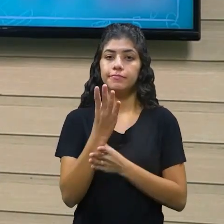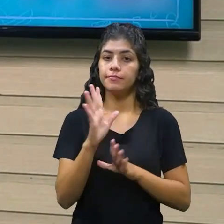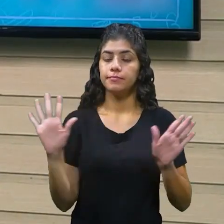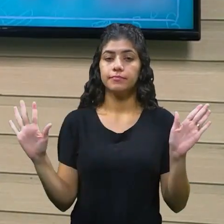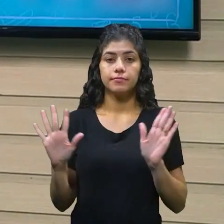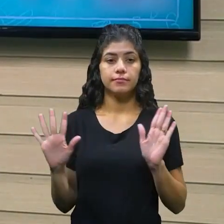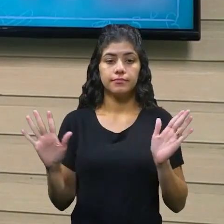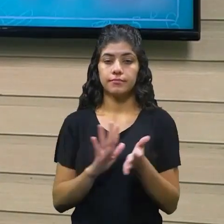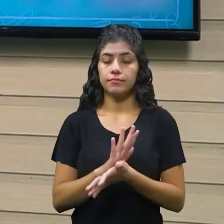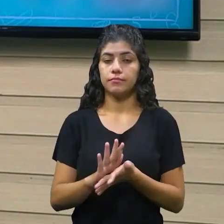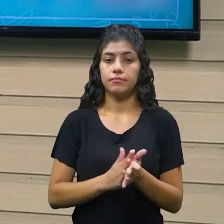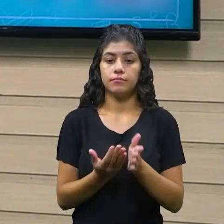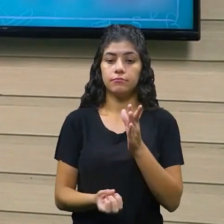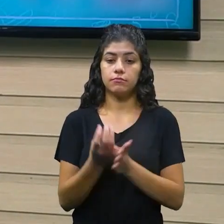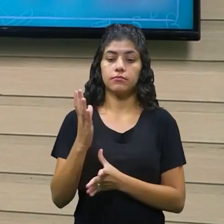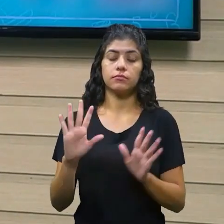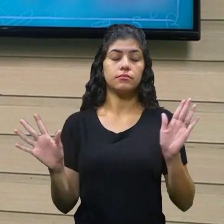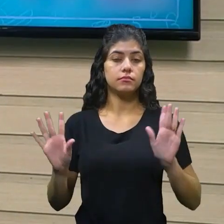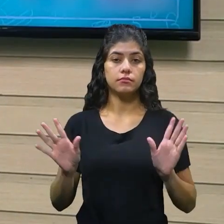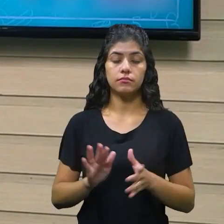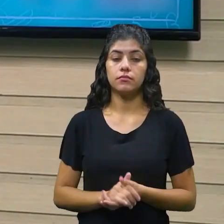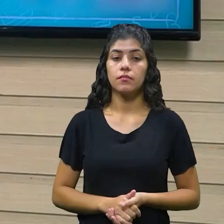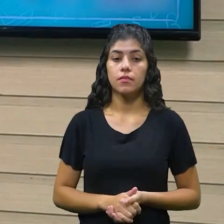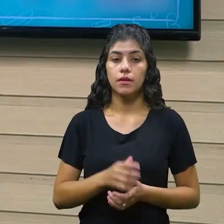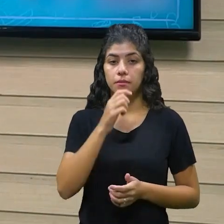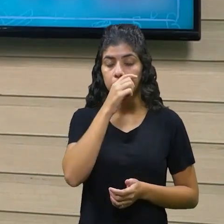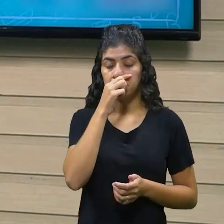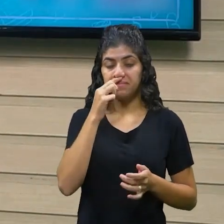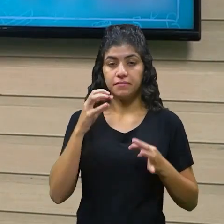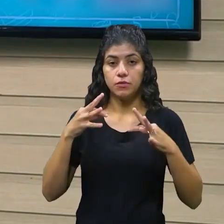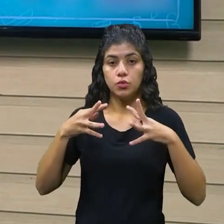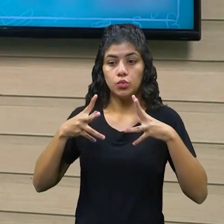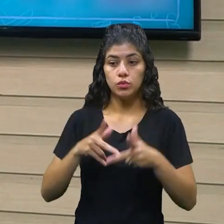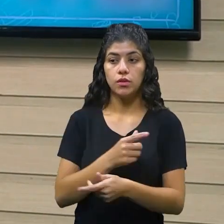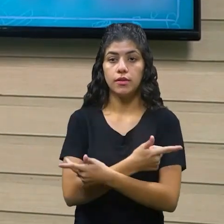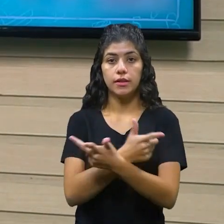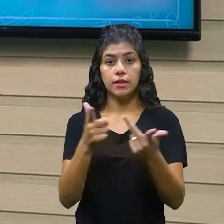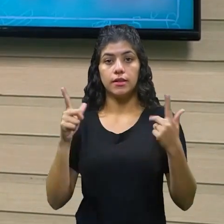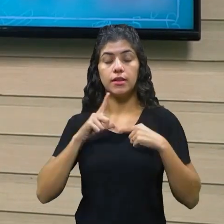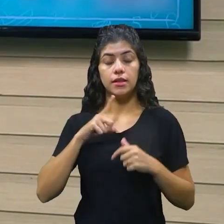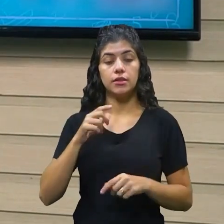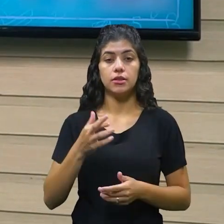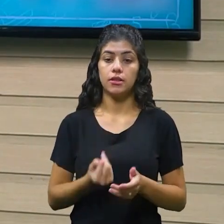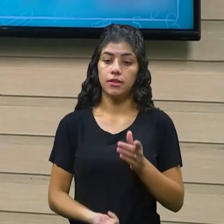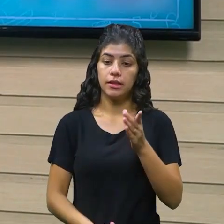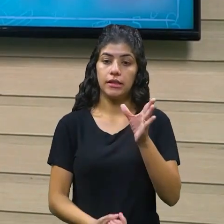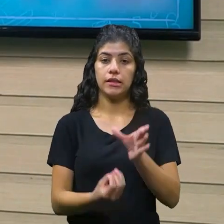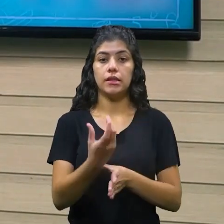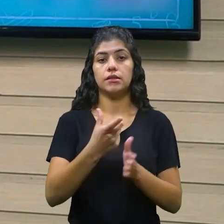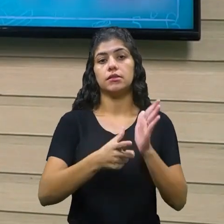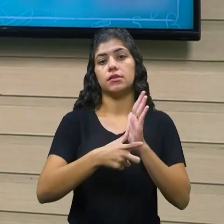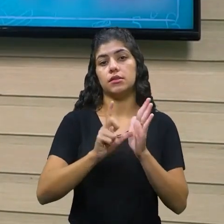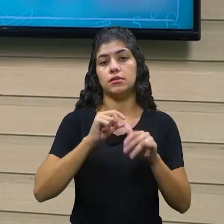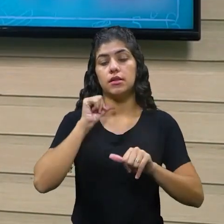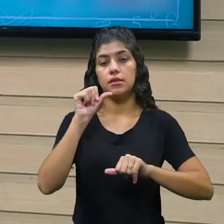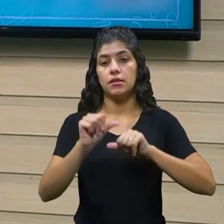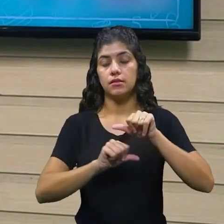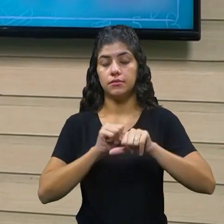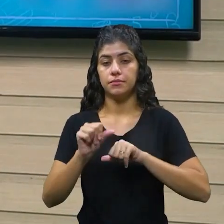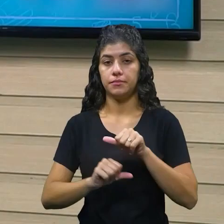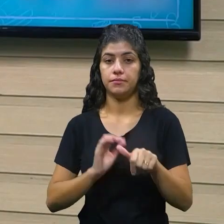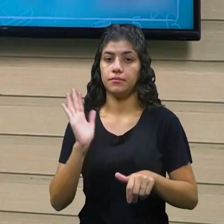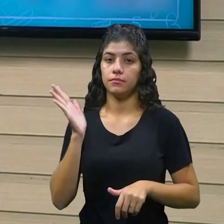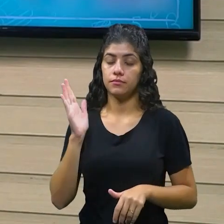construir energia a partir do nada. Então, toda a energia que está em sua volta, ela é pré-criada, ela é transformada. Por